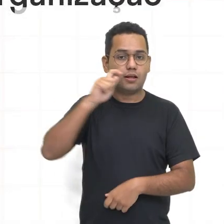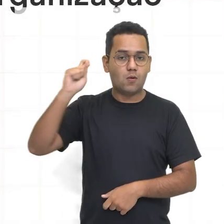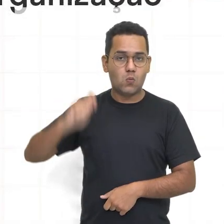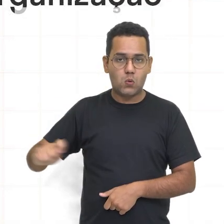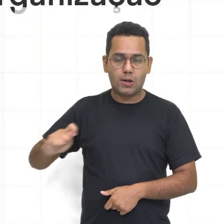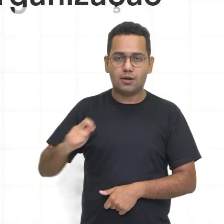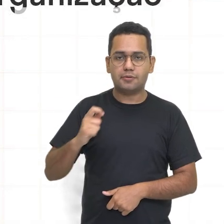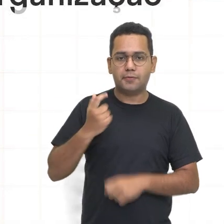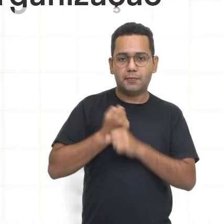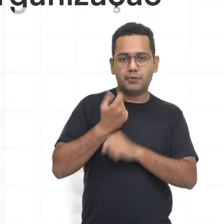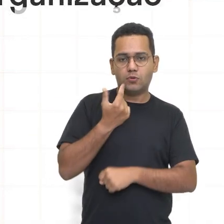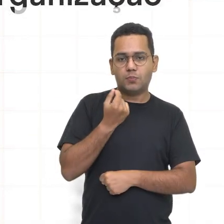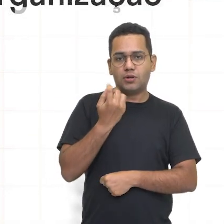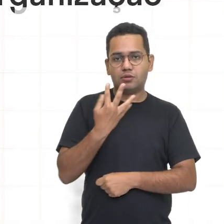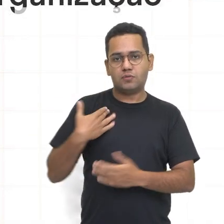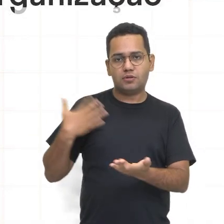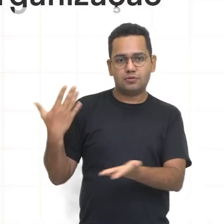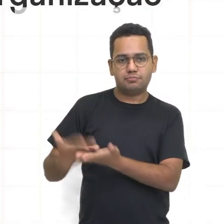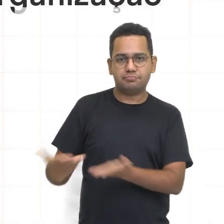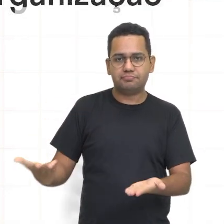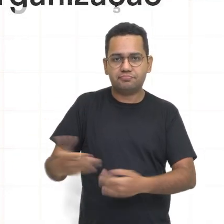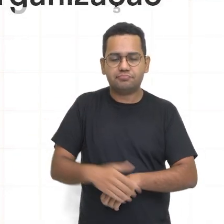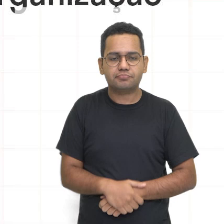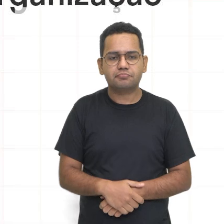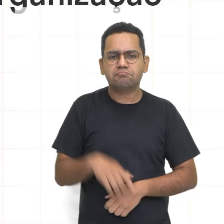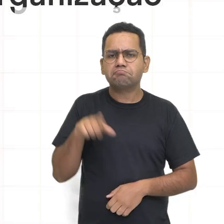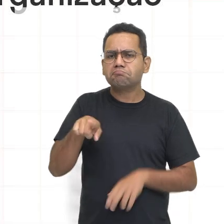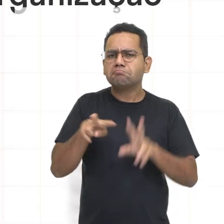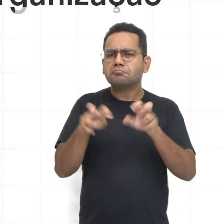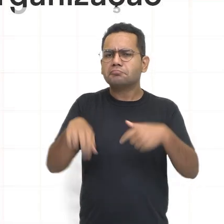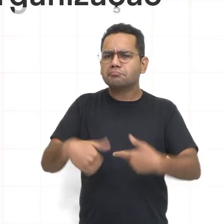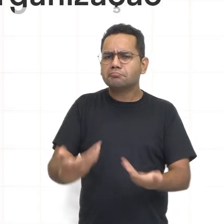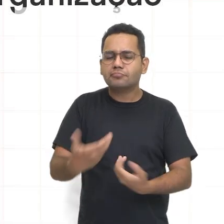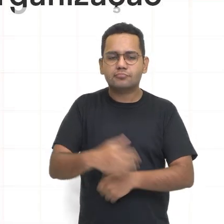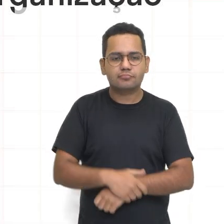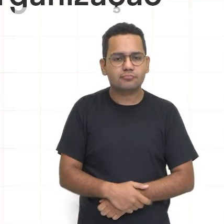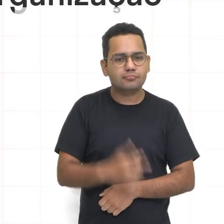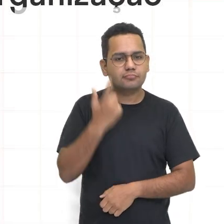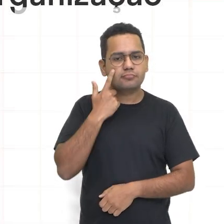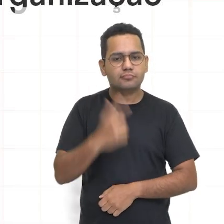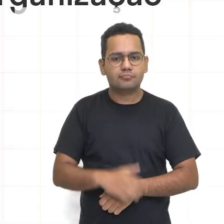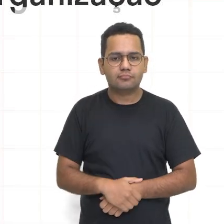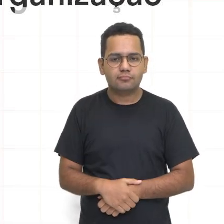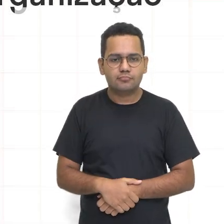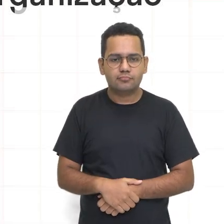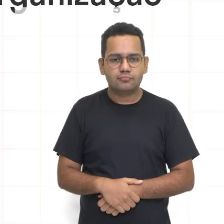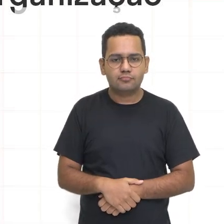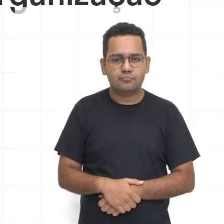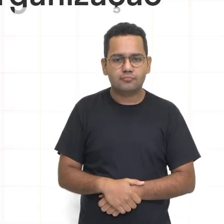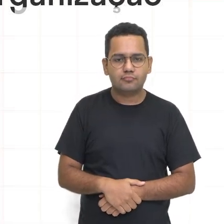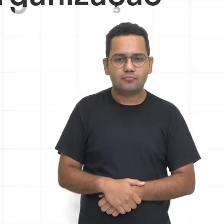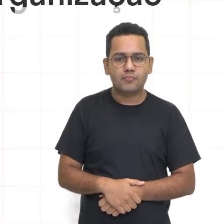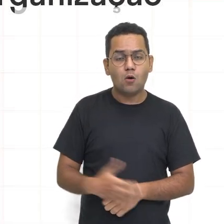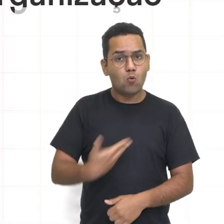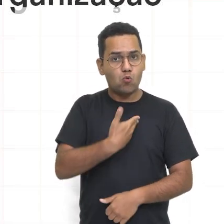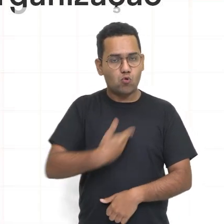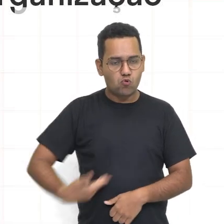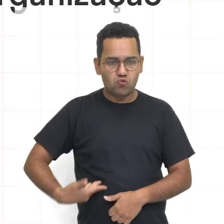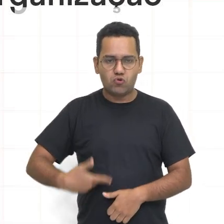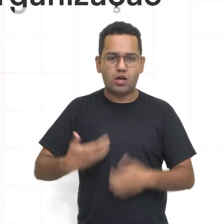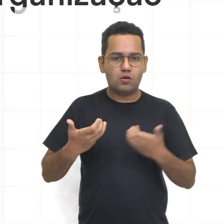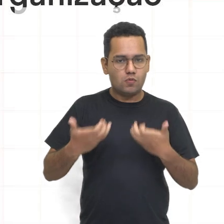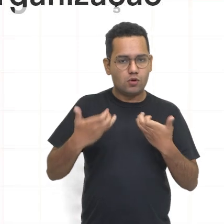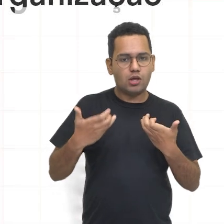de 2014 até a atualidade. Então, quais são as causas, né? A aproximação do governo ucraniano com